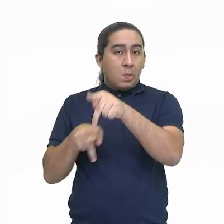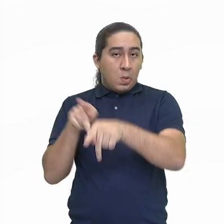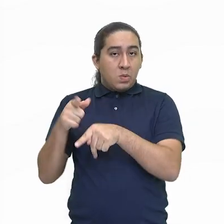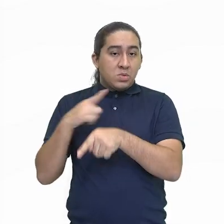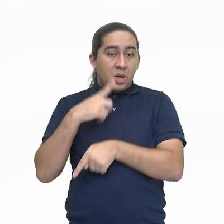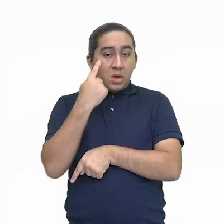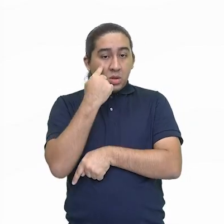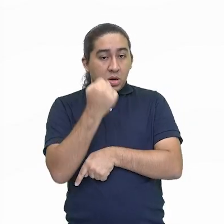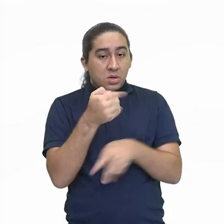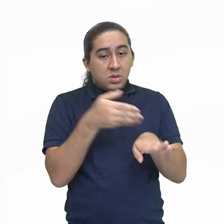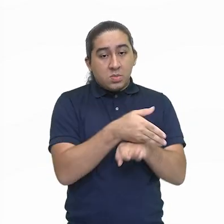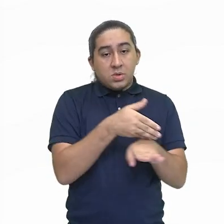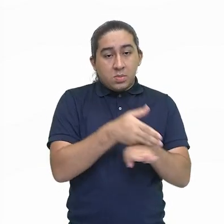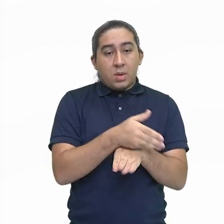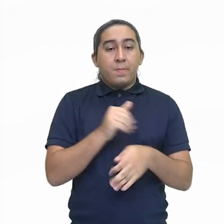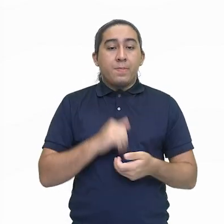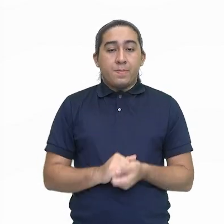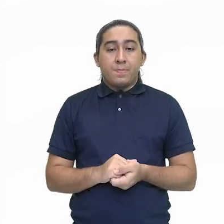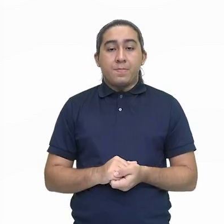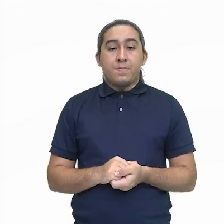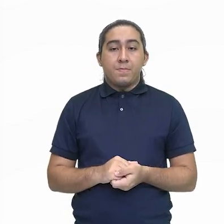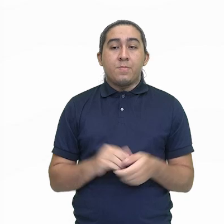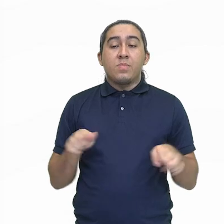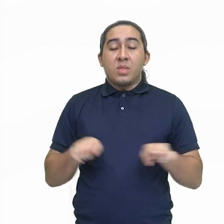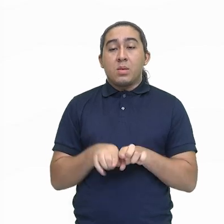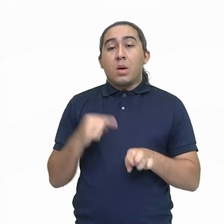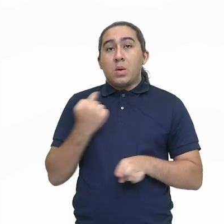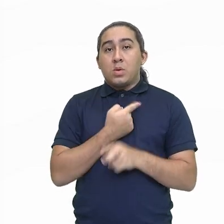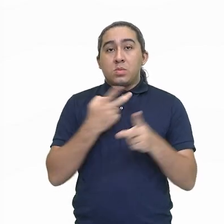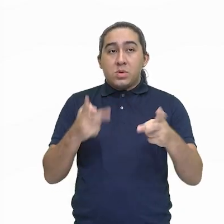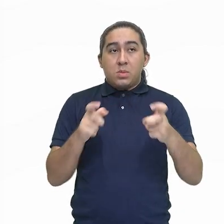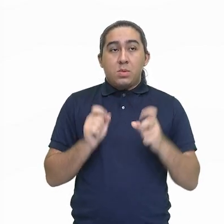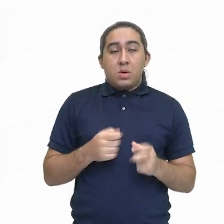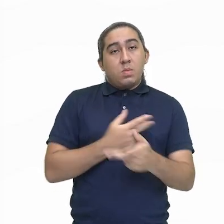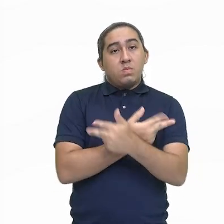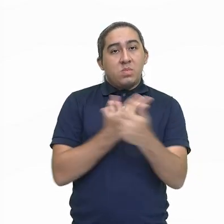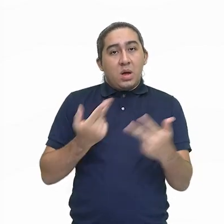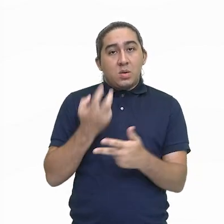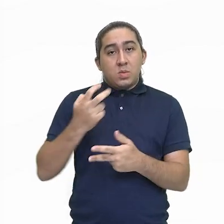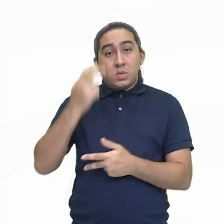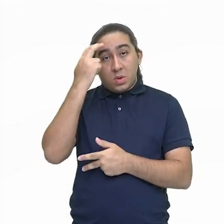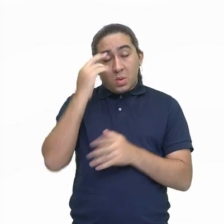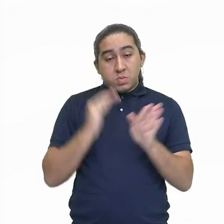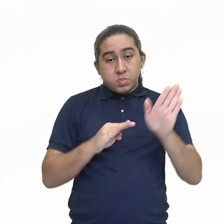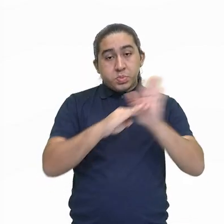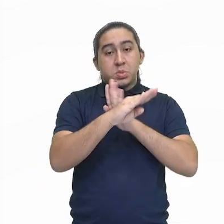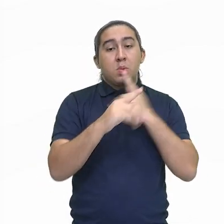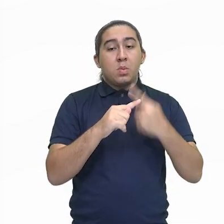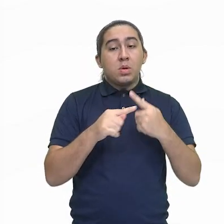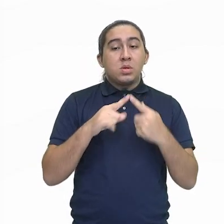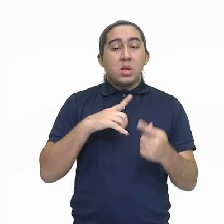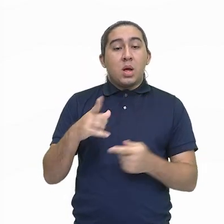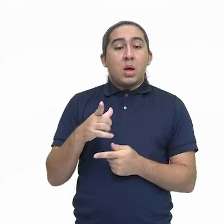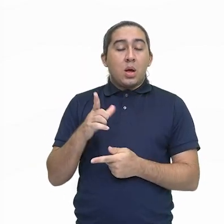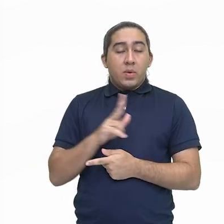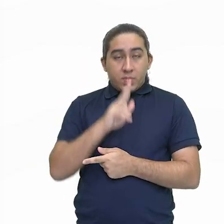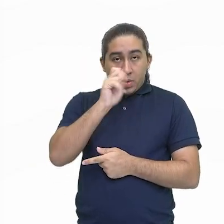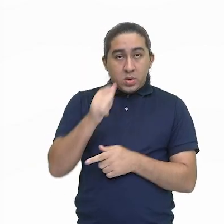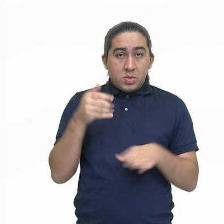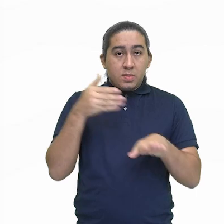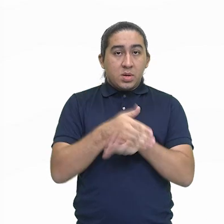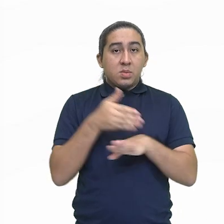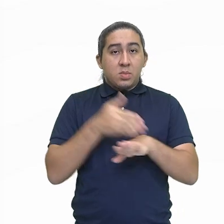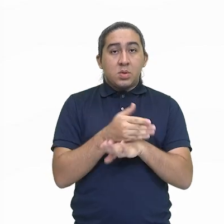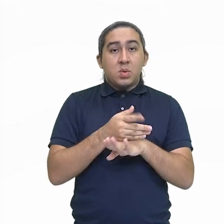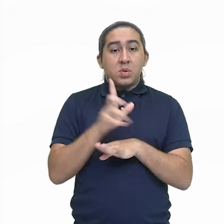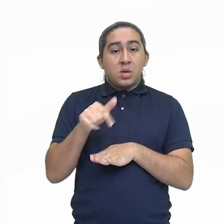migrantes. Consequentemente, a gente vai observar o aumento das diversidades culturais, né? Devido à forte presença aí desses